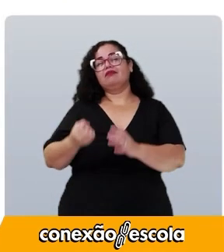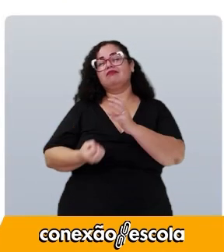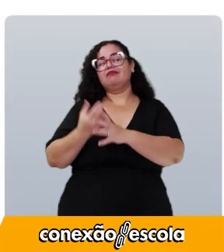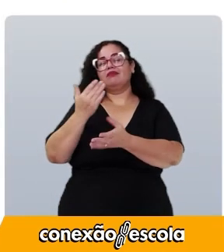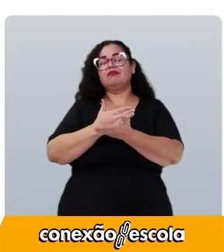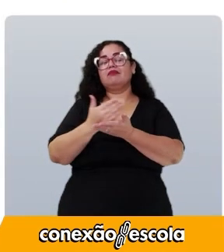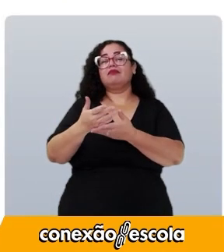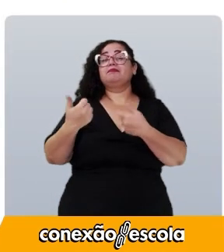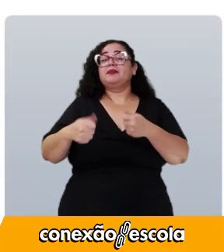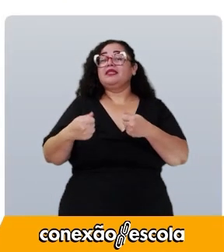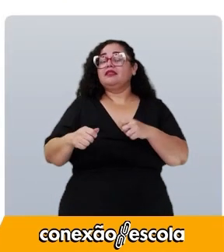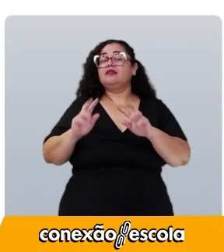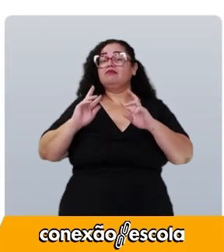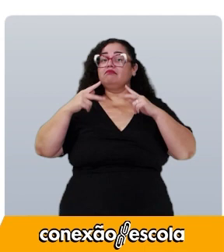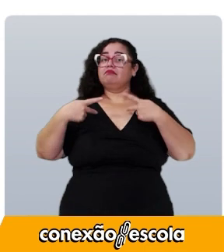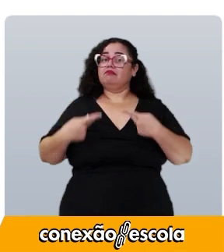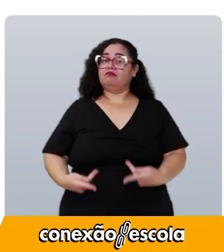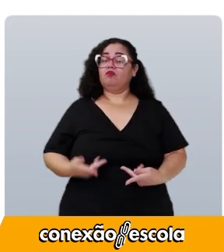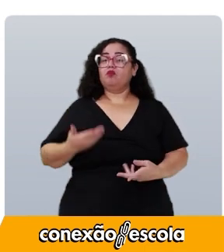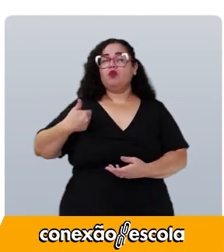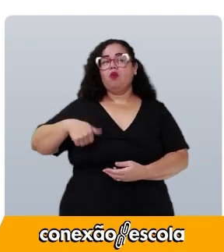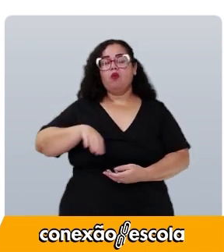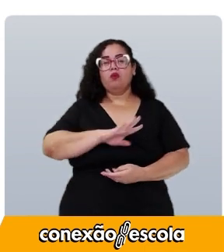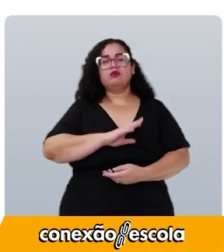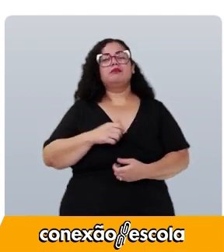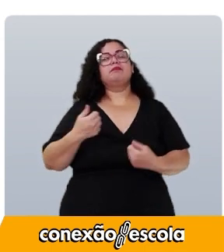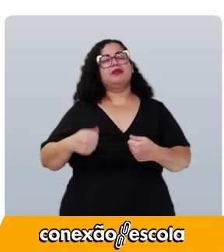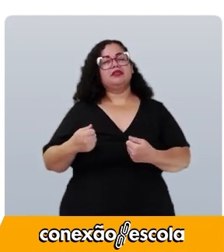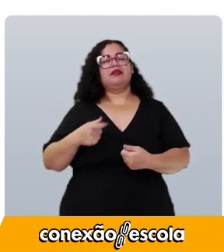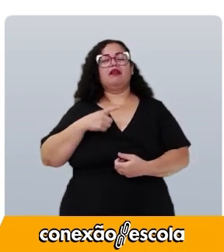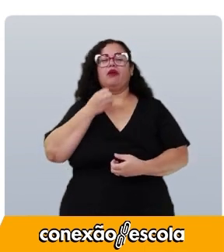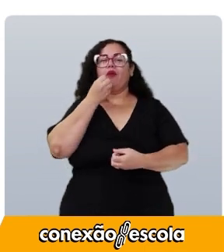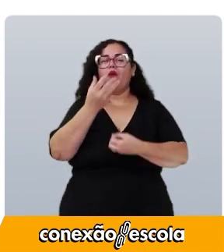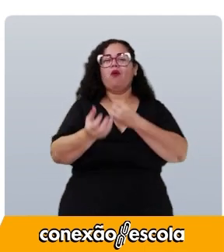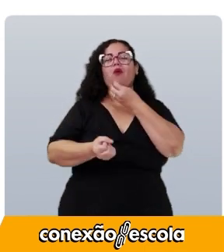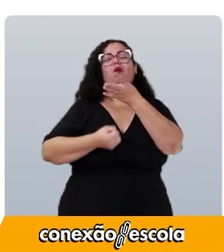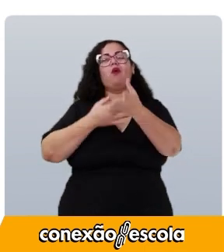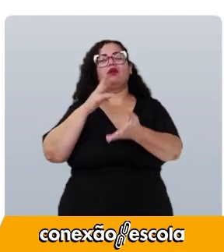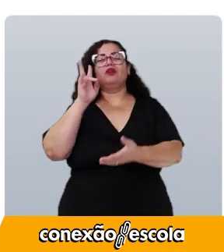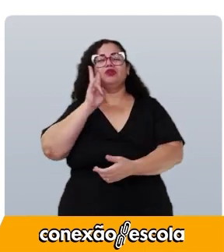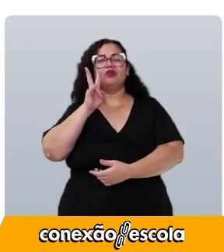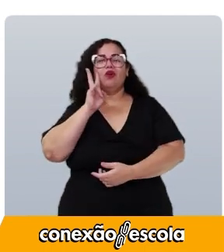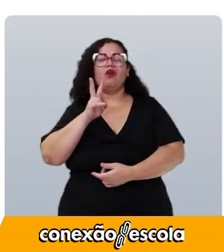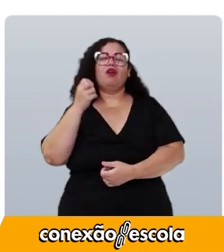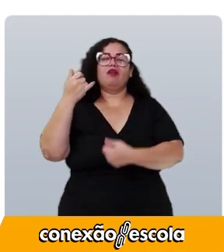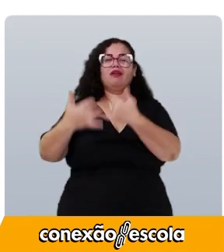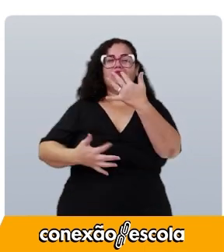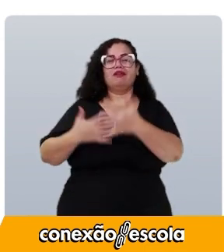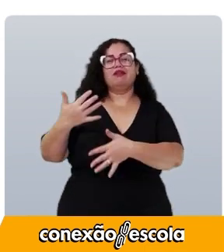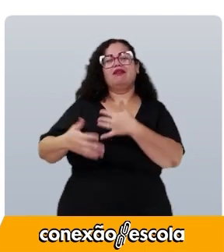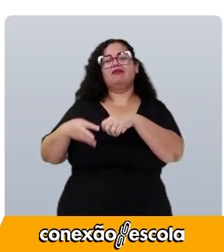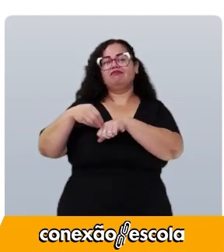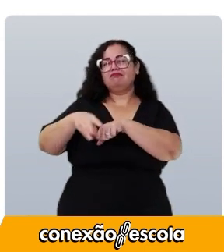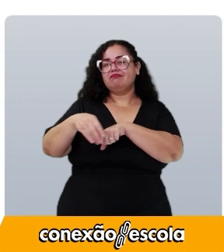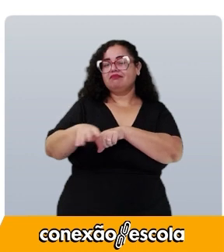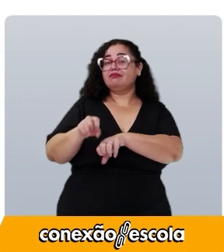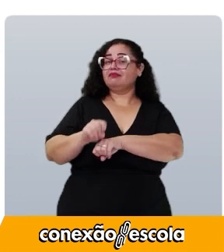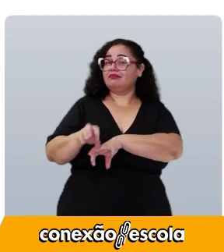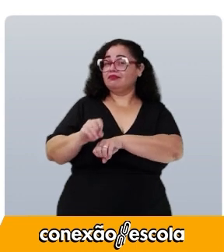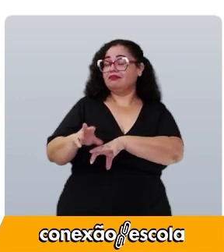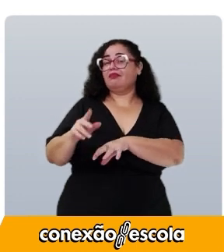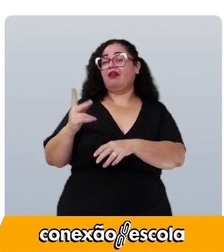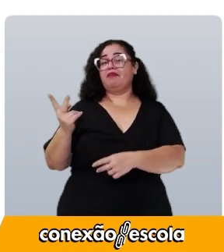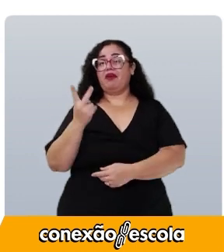dessa necessidade humana, dessa nossa necessidade de contar e ouvir histórias e transmitir